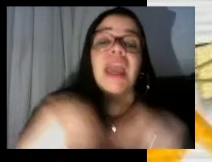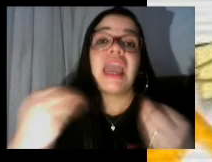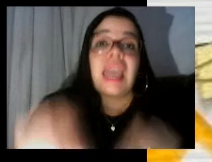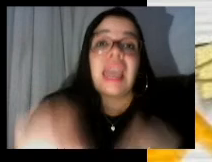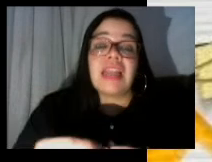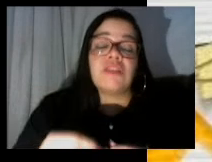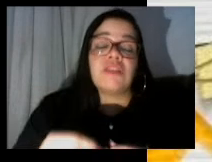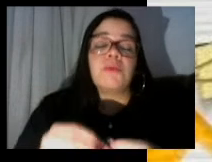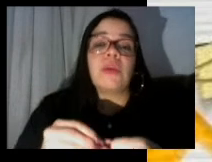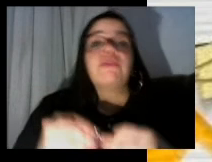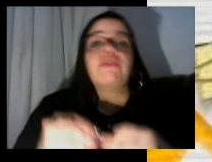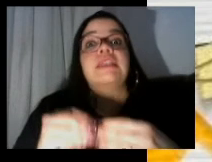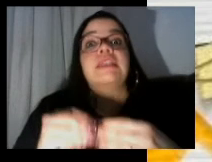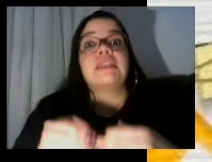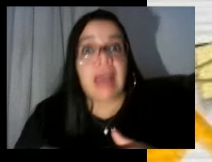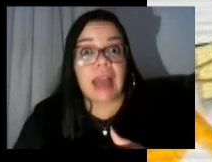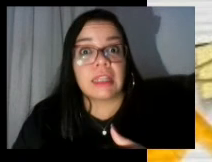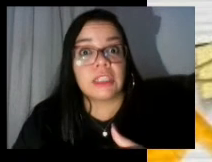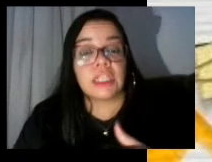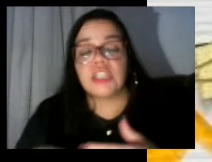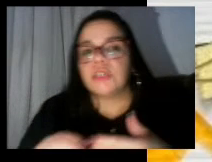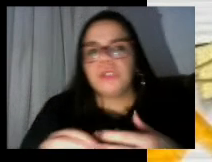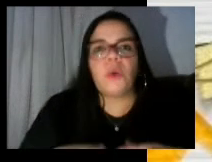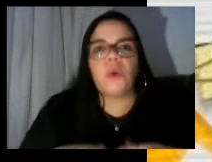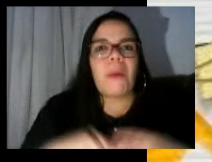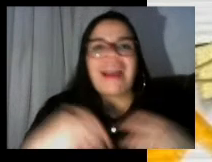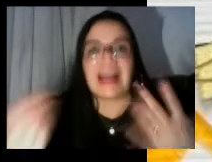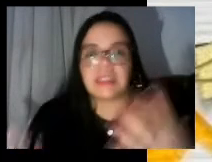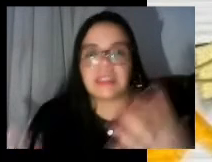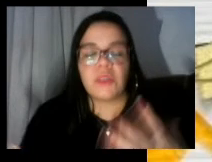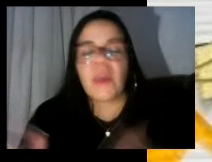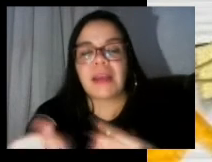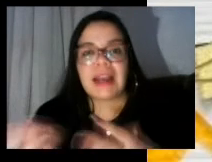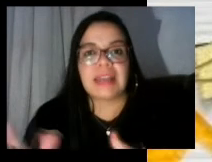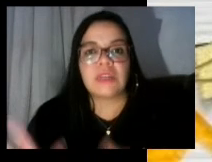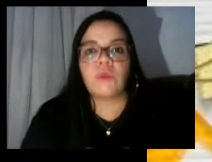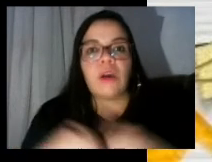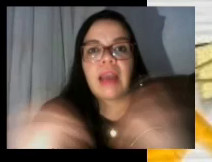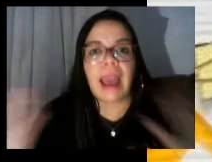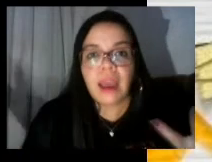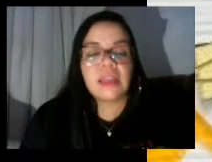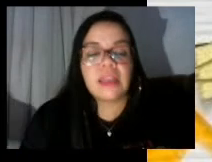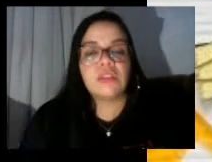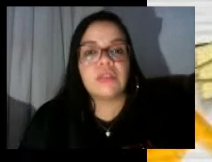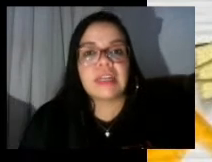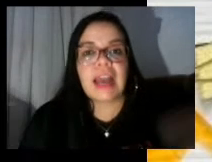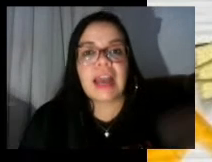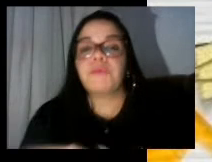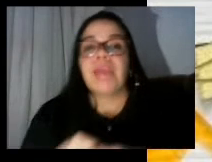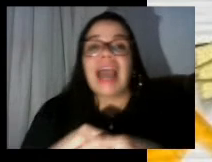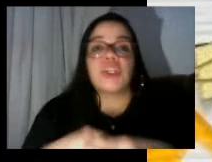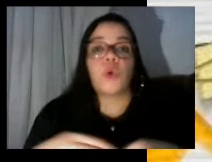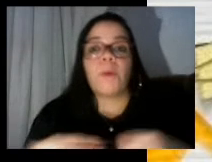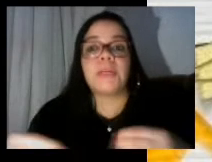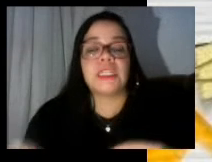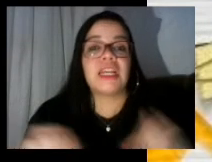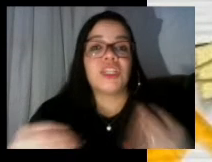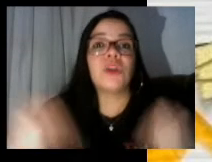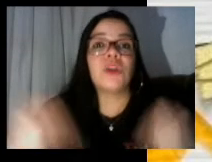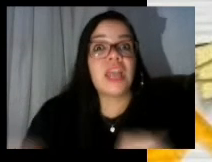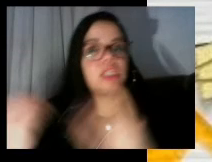bom? Eles moravam em senzalas, eles não tinham uma casa, não era uma casa, era um lugar que eles ficavam. As